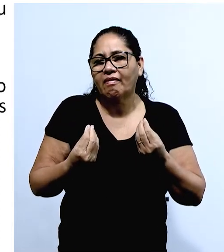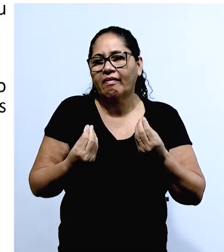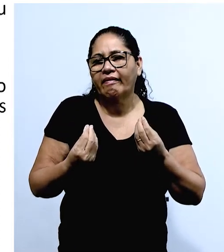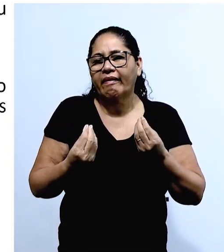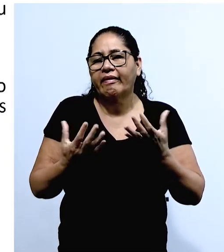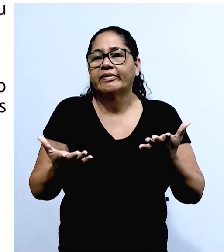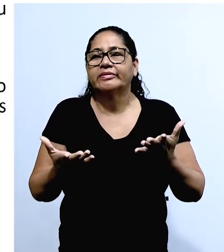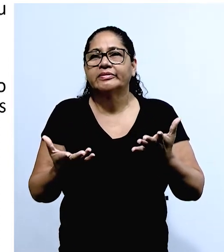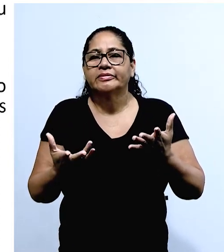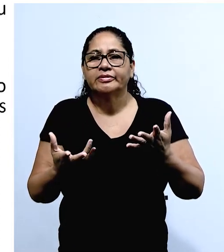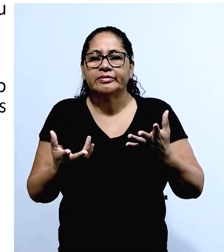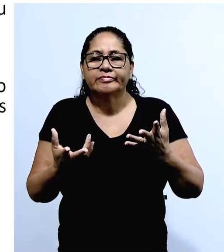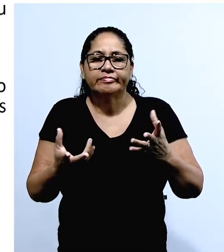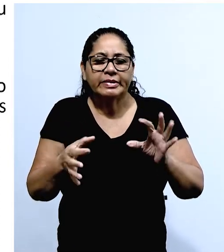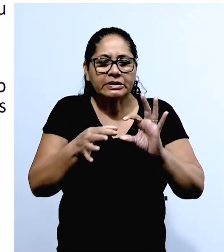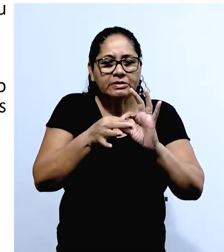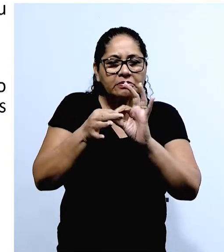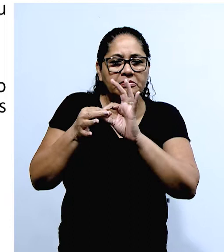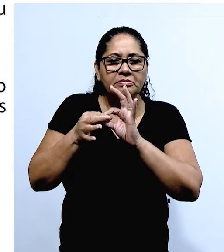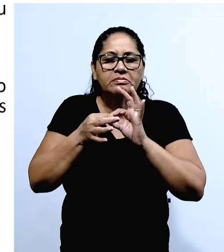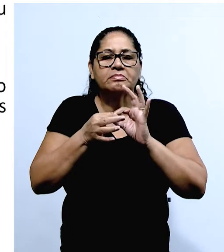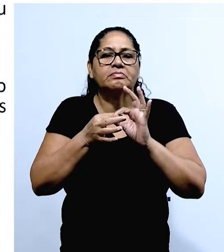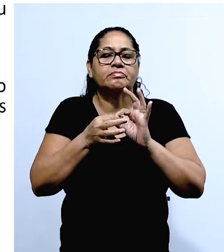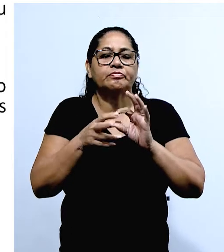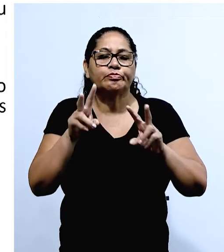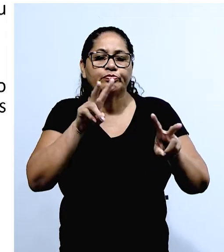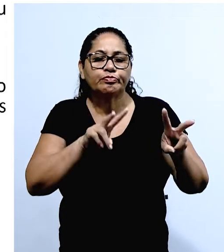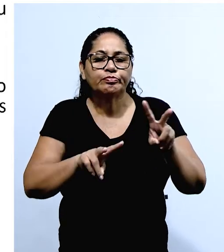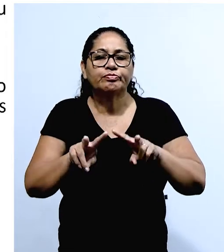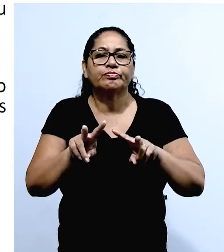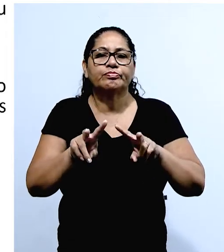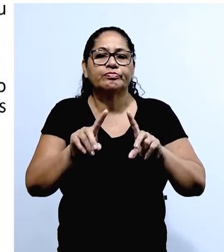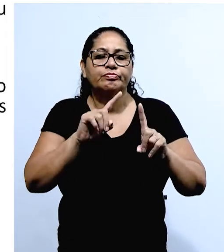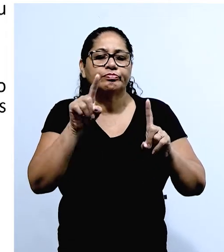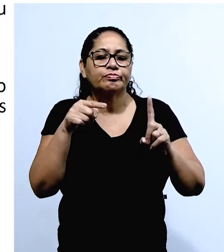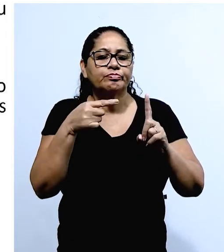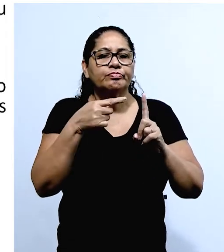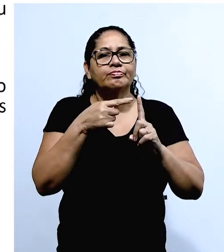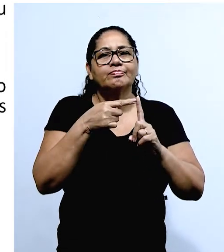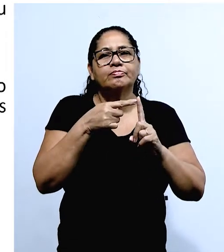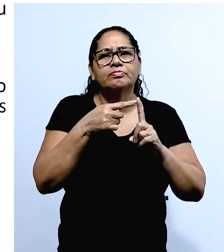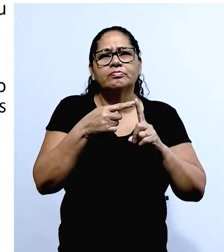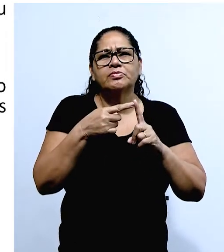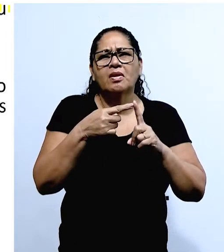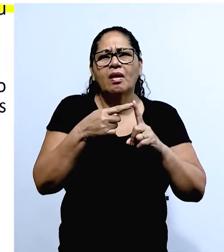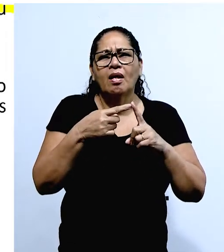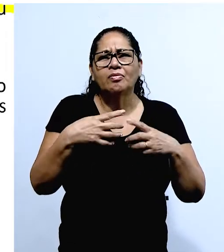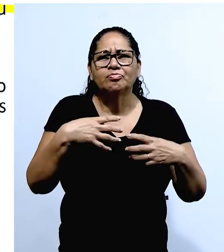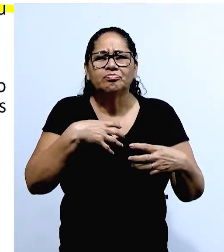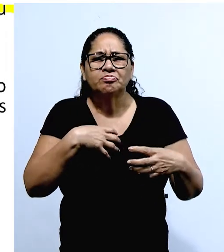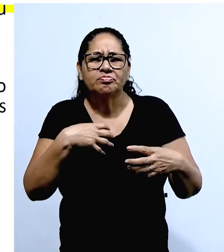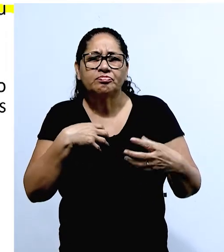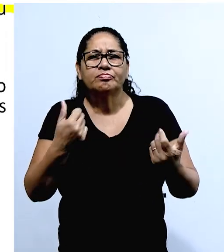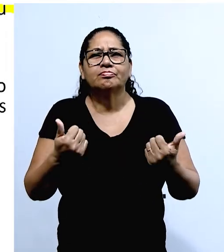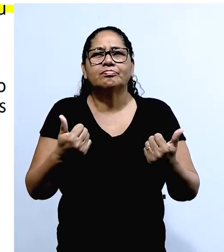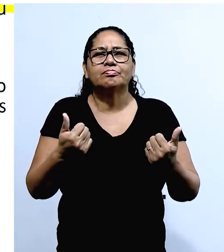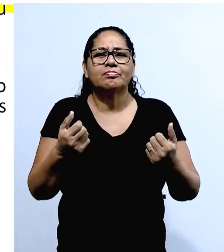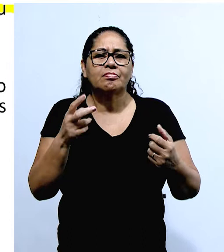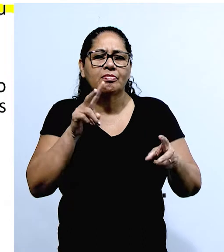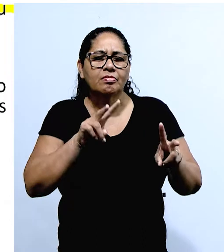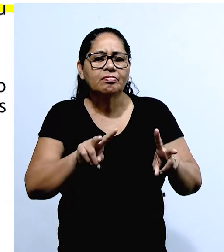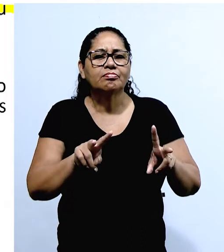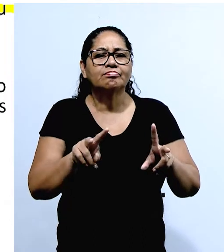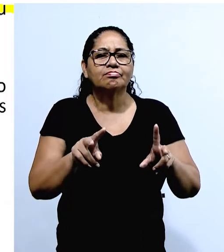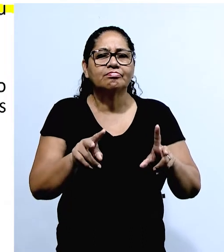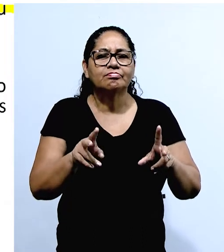para estabelecer uma conexão com a visão. O segundo objetivo é mostrar de que forma é possível elaborar a visão, assegurando